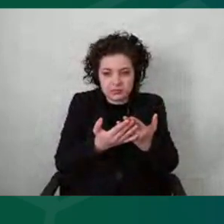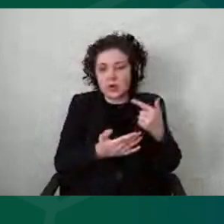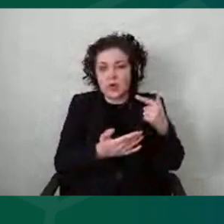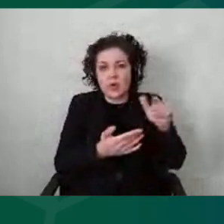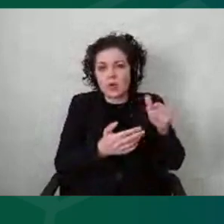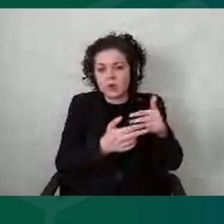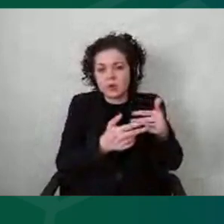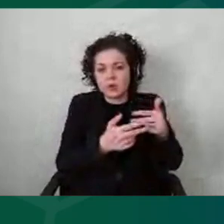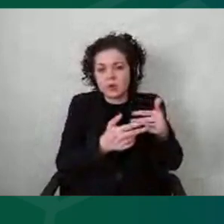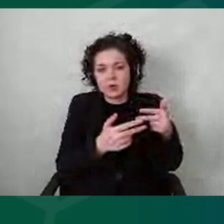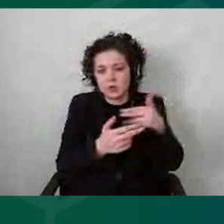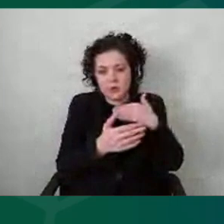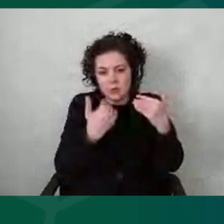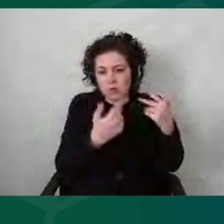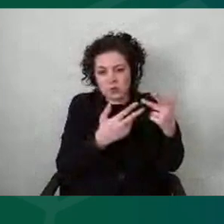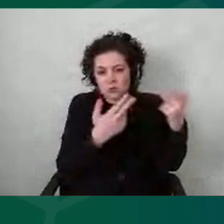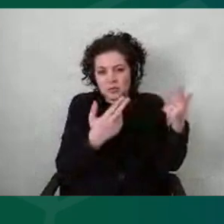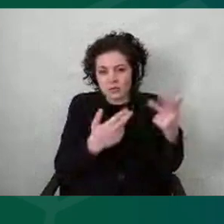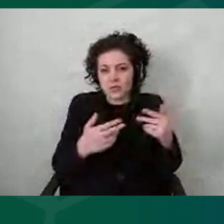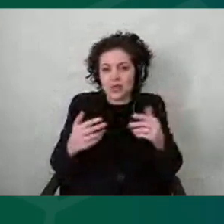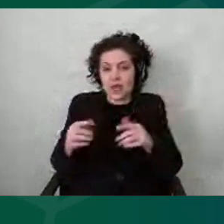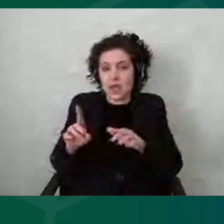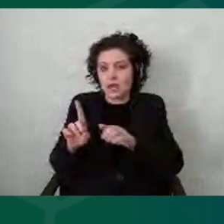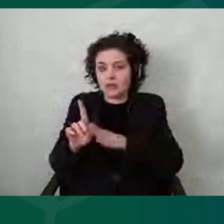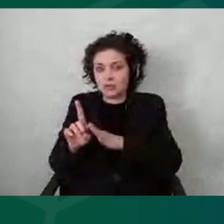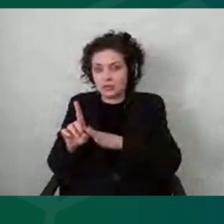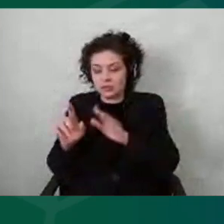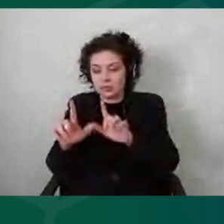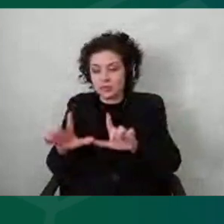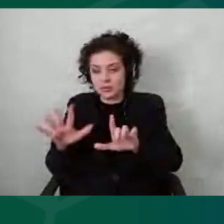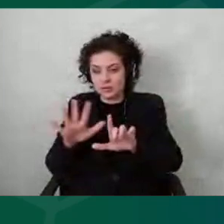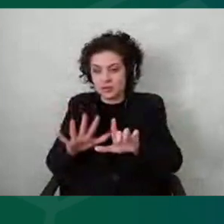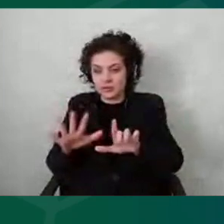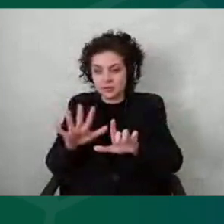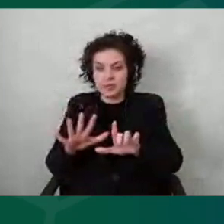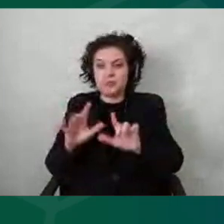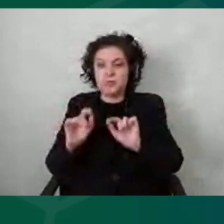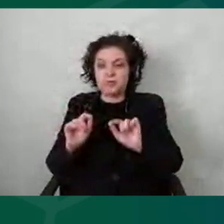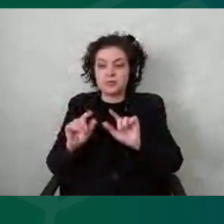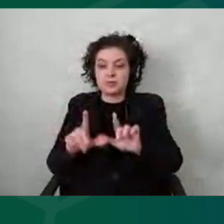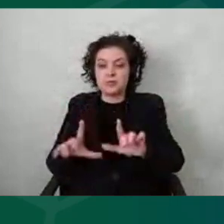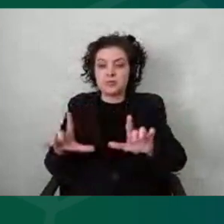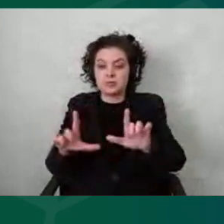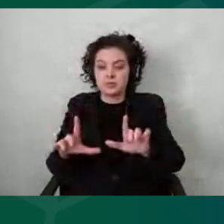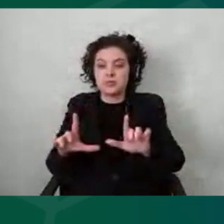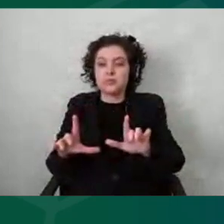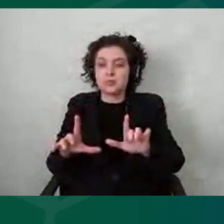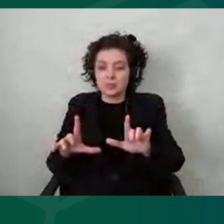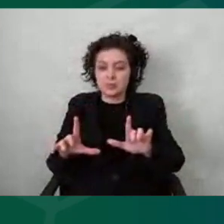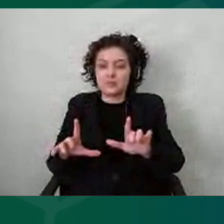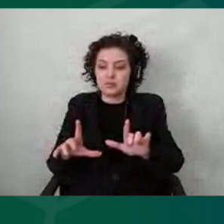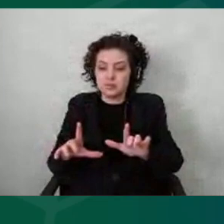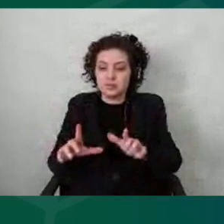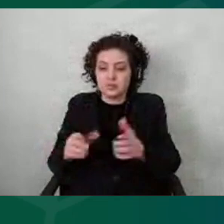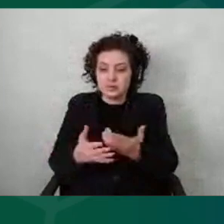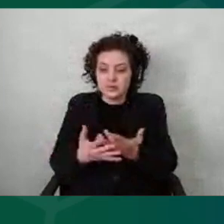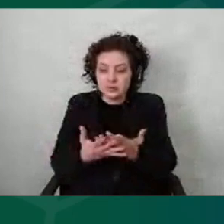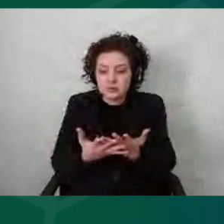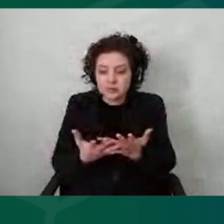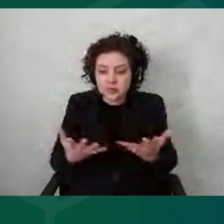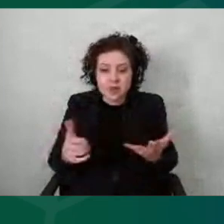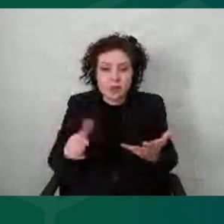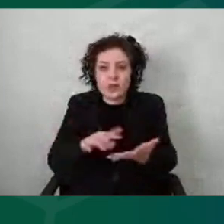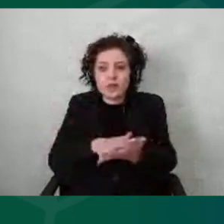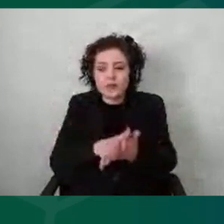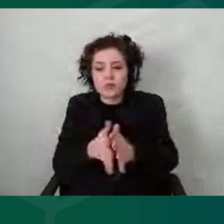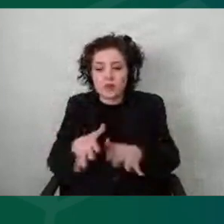aqui à direita é visível a destruição da microcirculação nesses pacientes. Então, vocês observem que, por